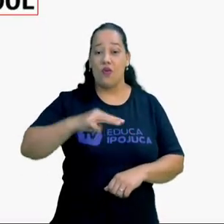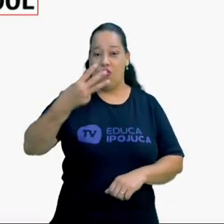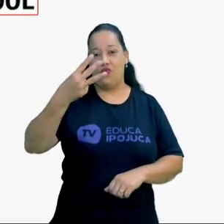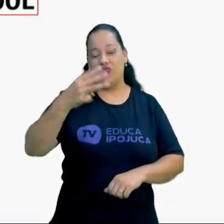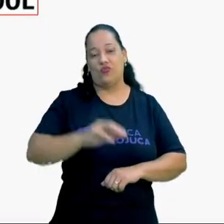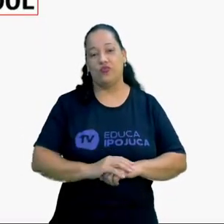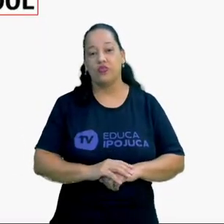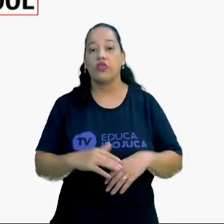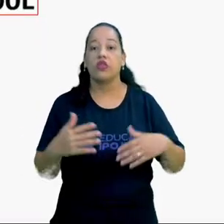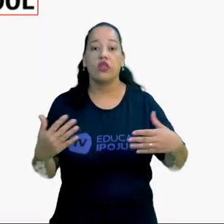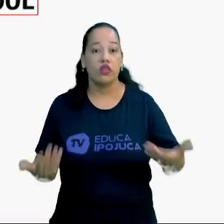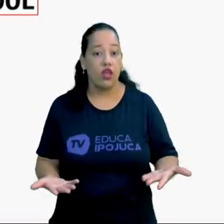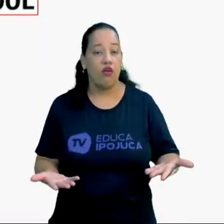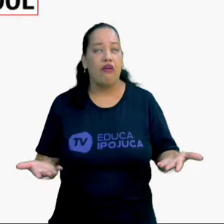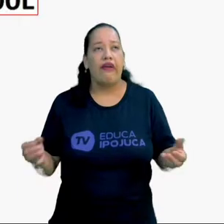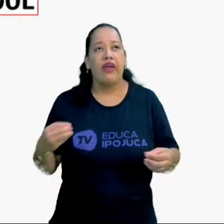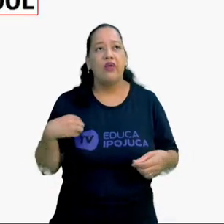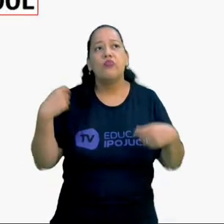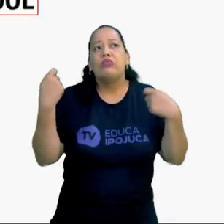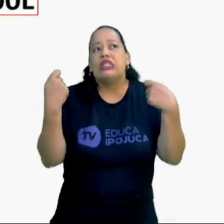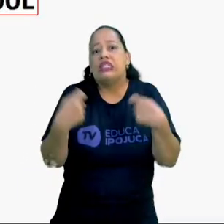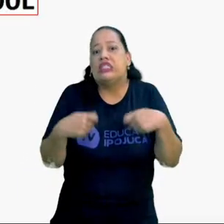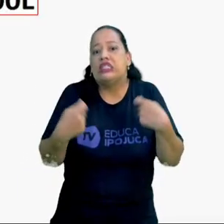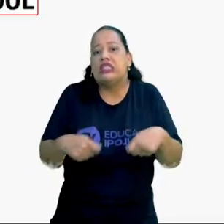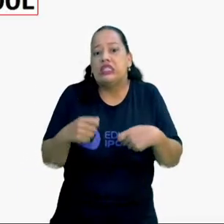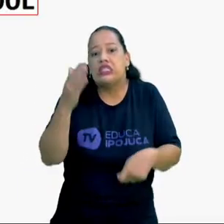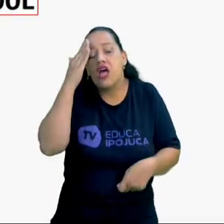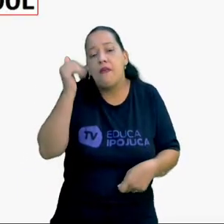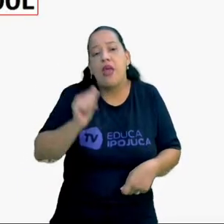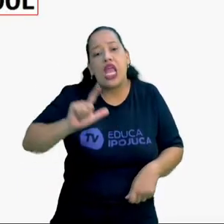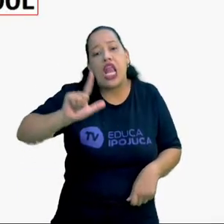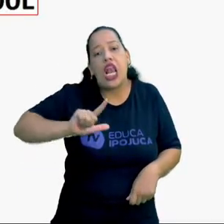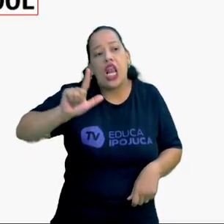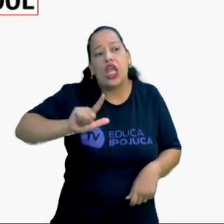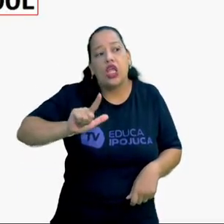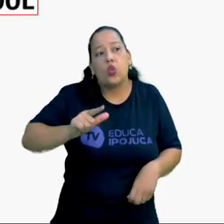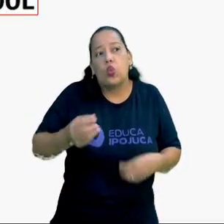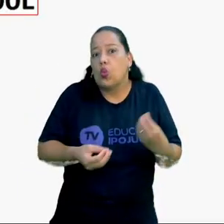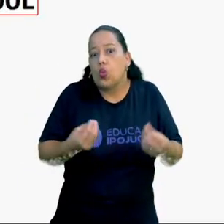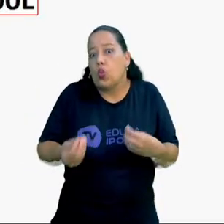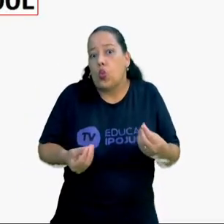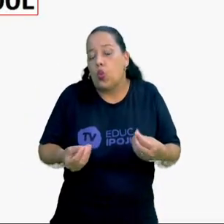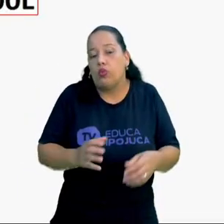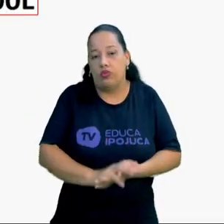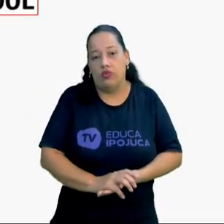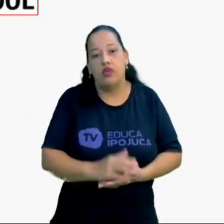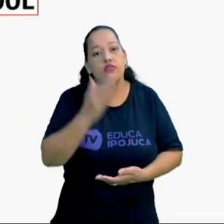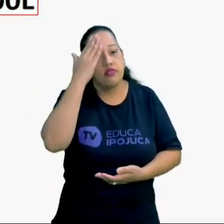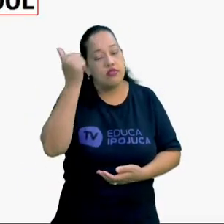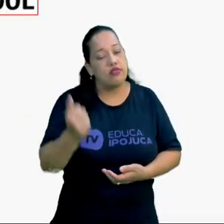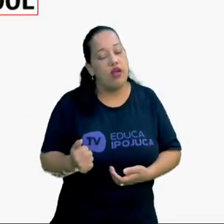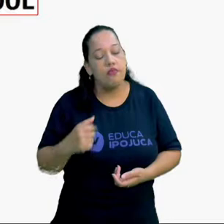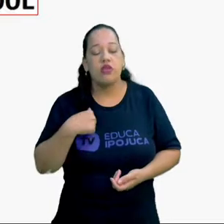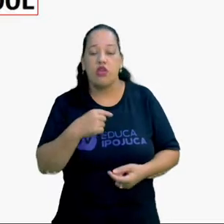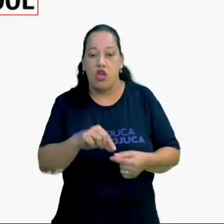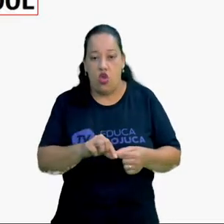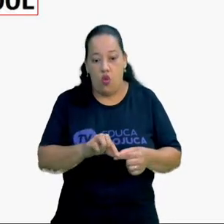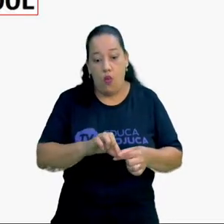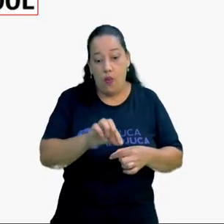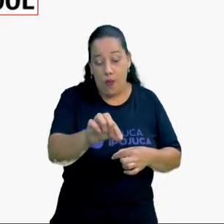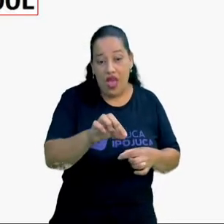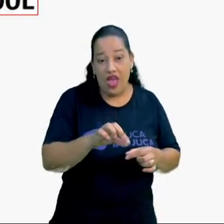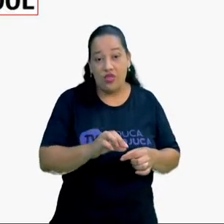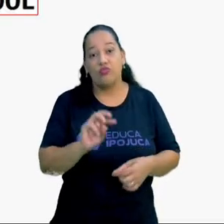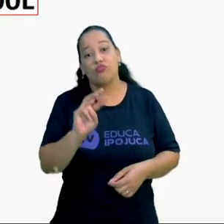eu quero saber a capacidade em litros. Lembre-se que 1 metro cúbico corresponde